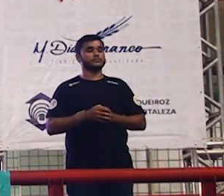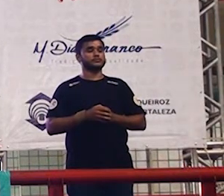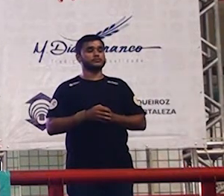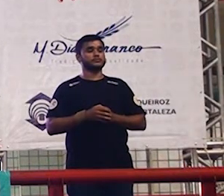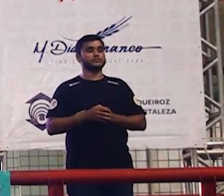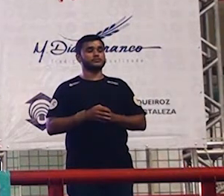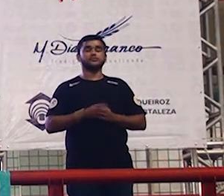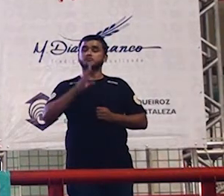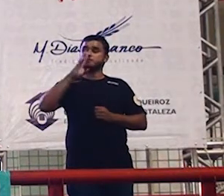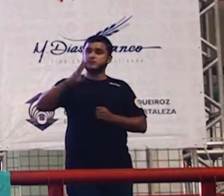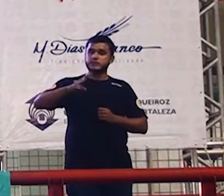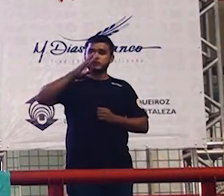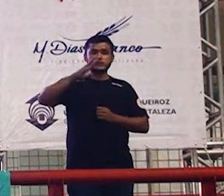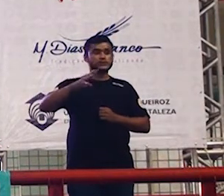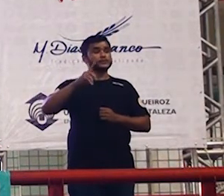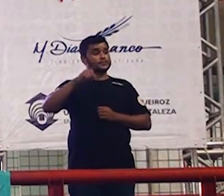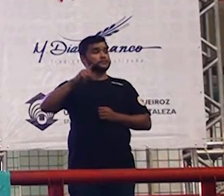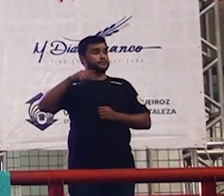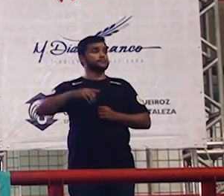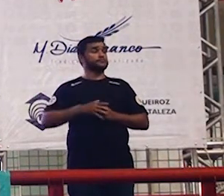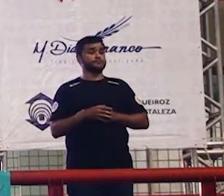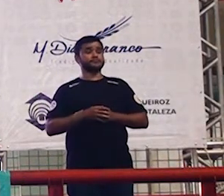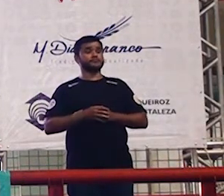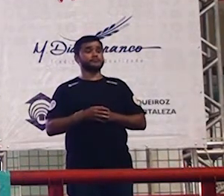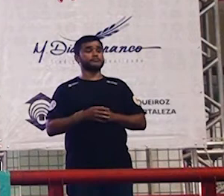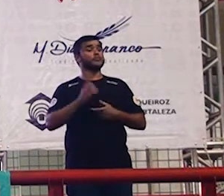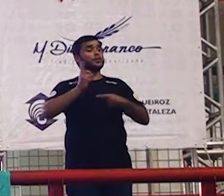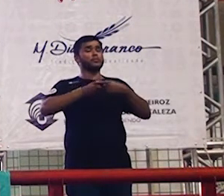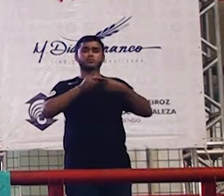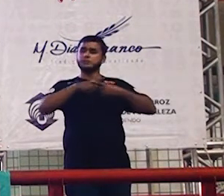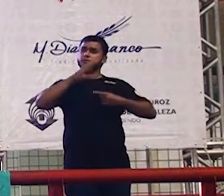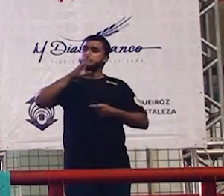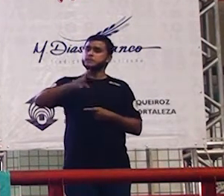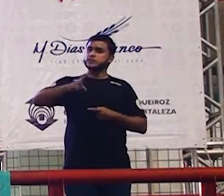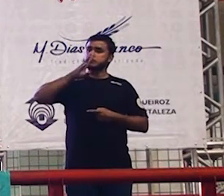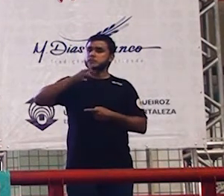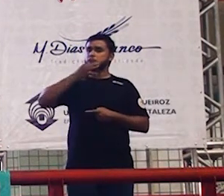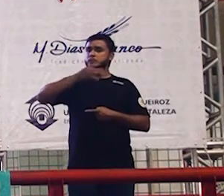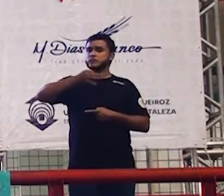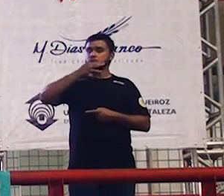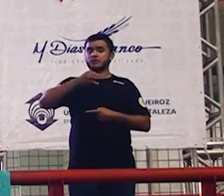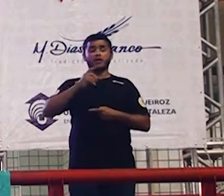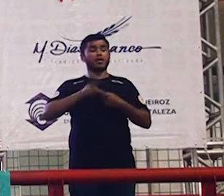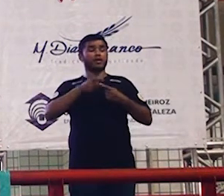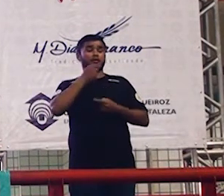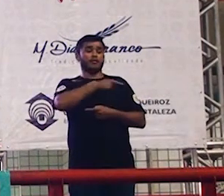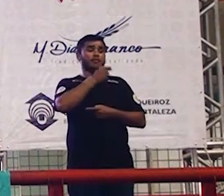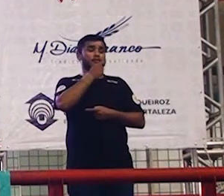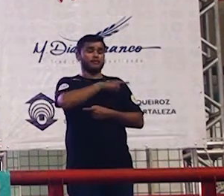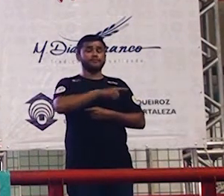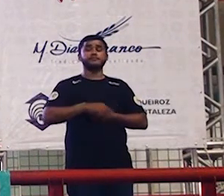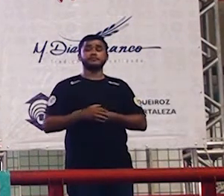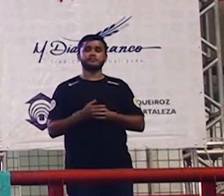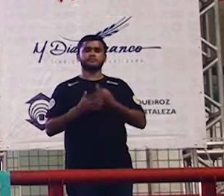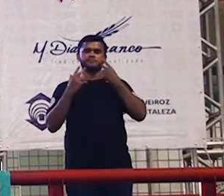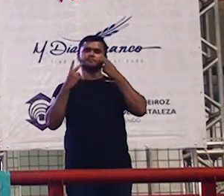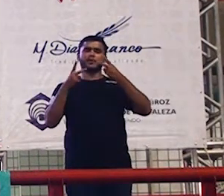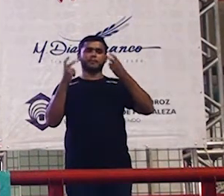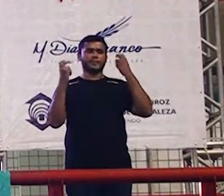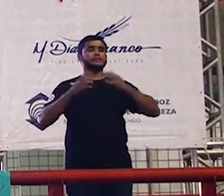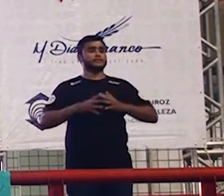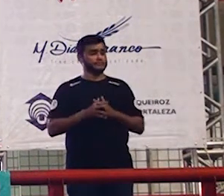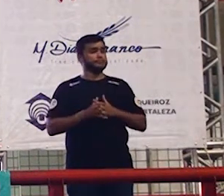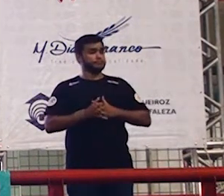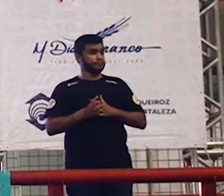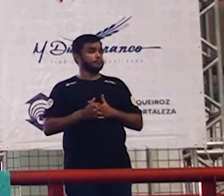Ele está criticando. Por que ele está criticando? Porque ele está sendo irônico. Dá para perceber a